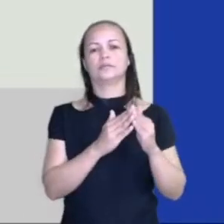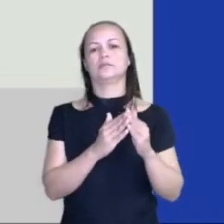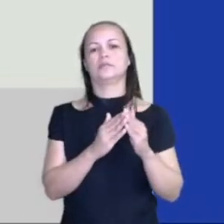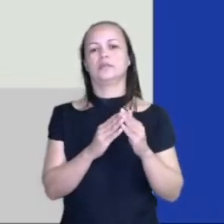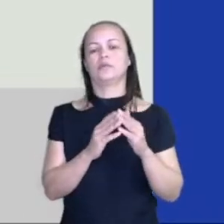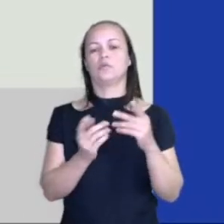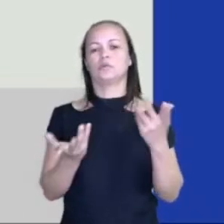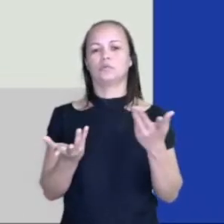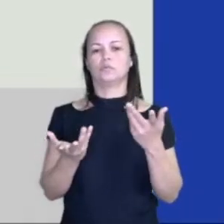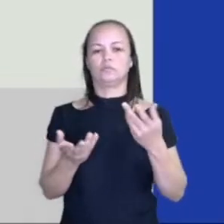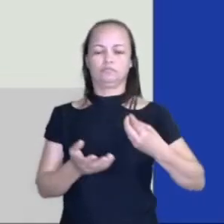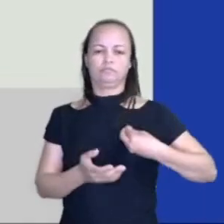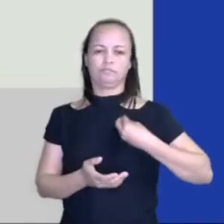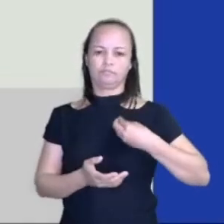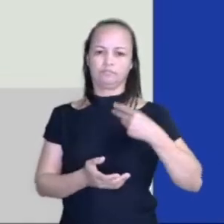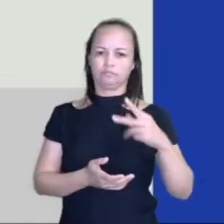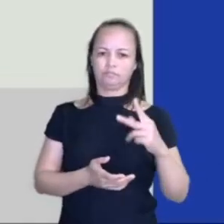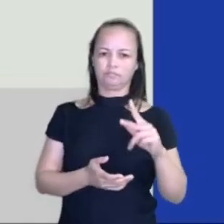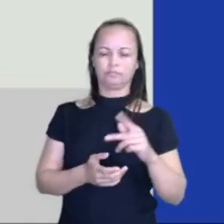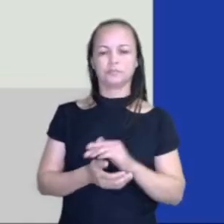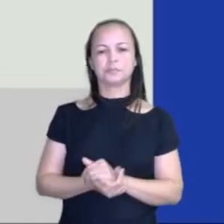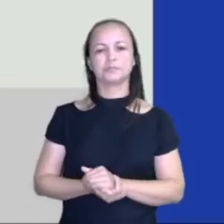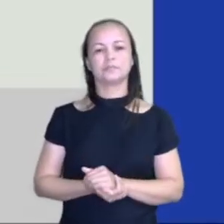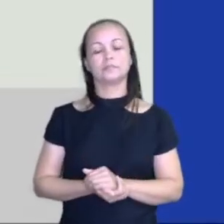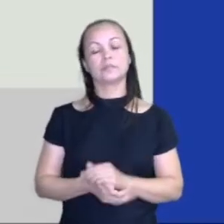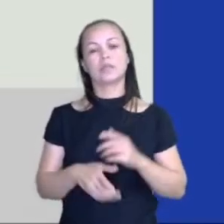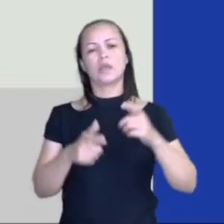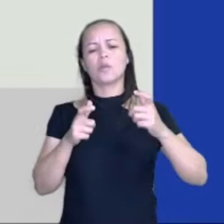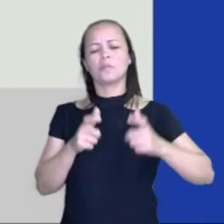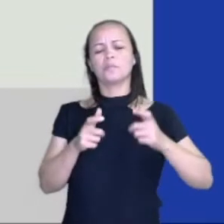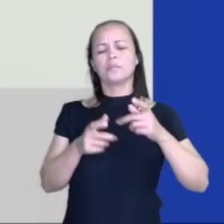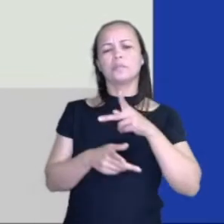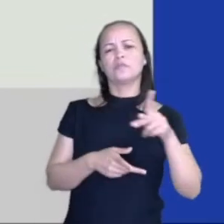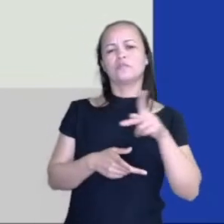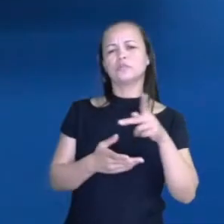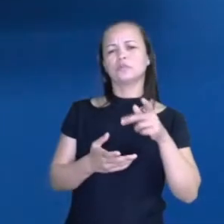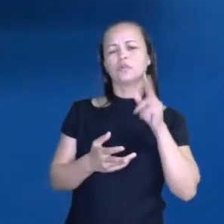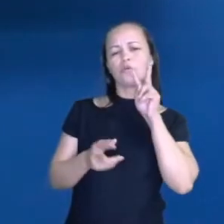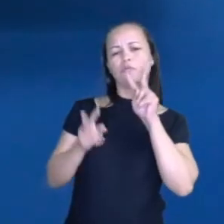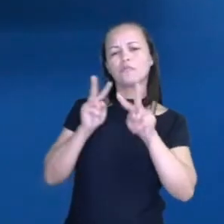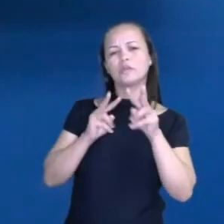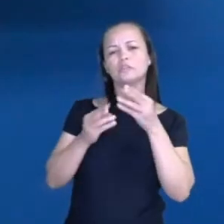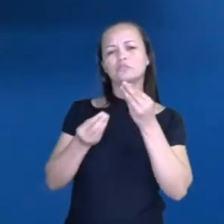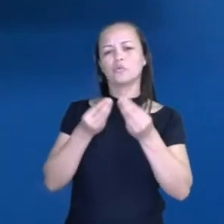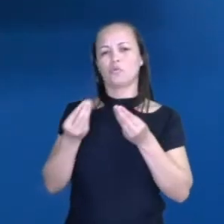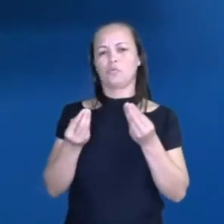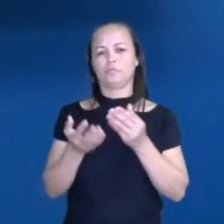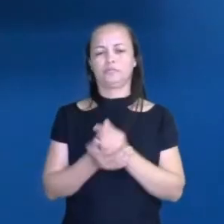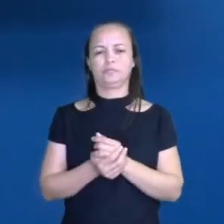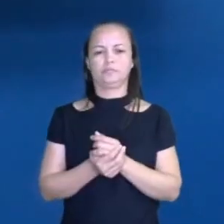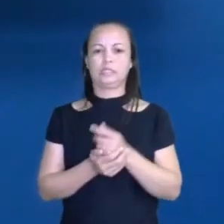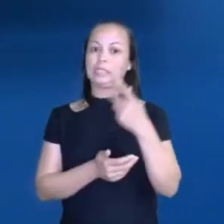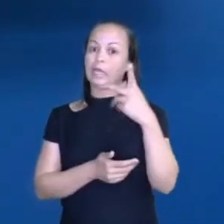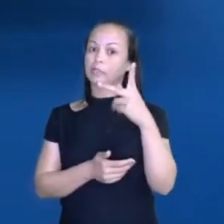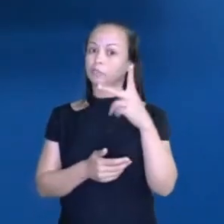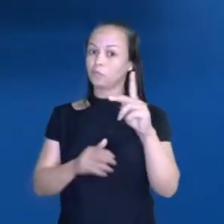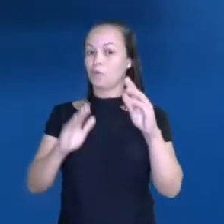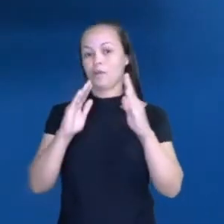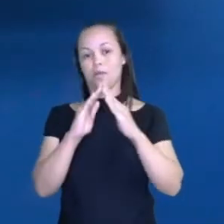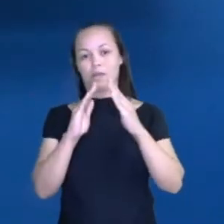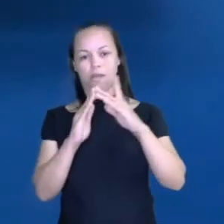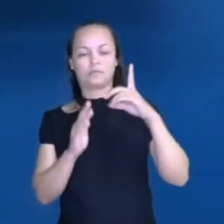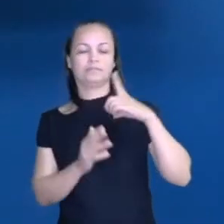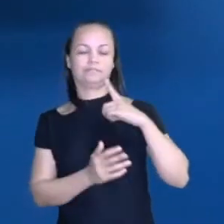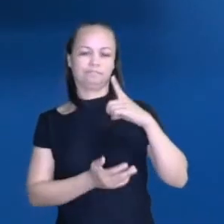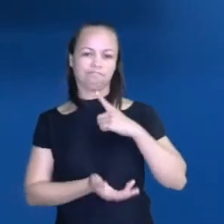sua essência e a única que eu vejo aí professor o circuito em paralelo o danado na sua casa